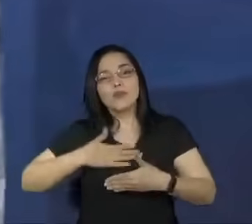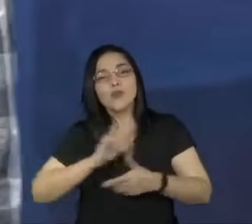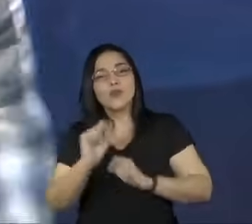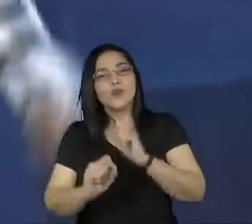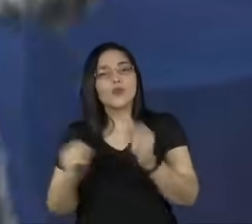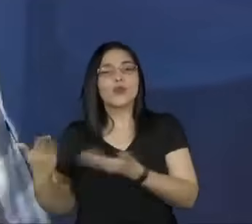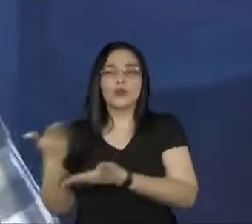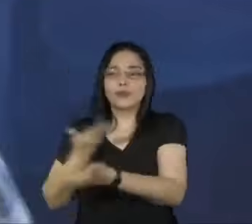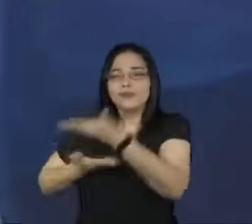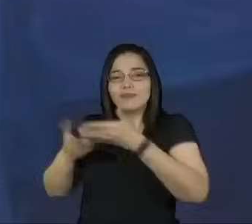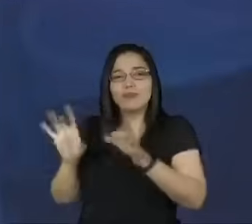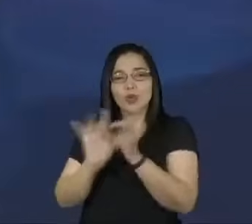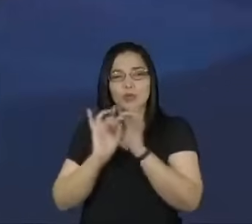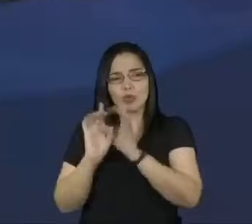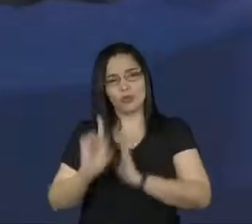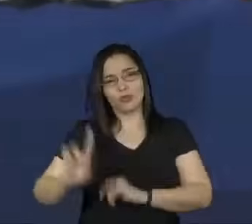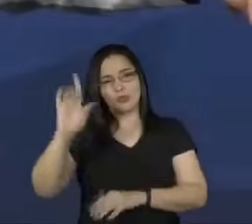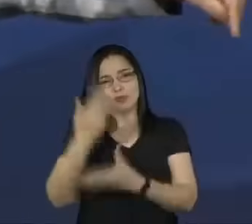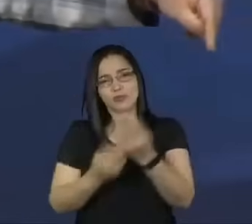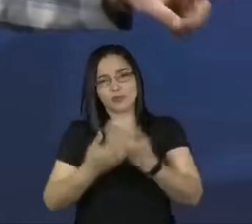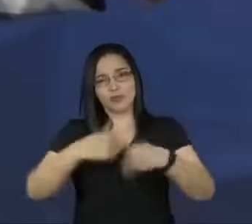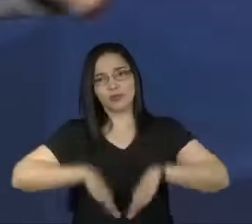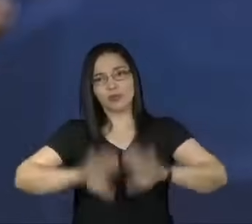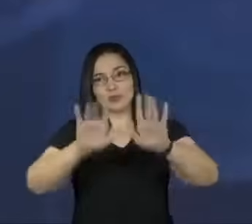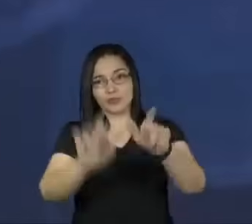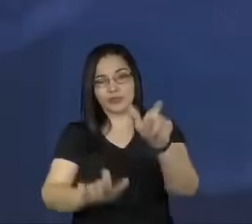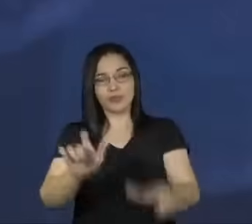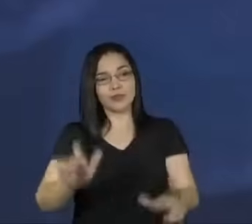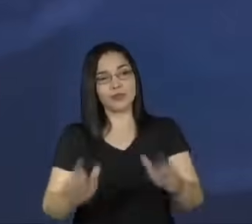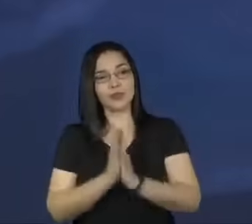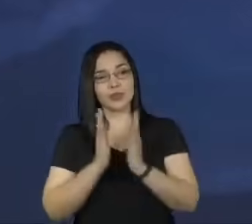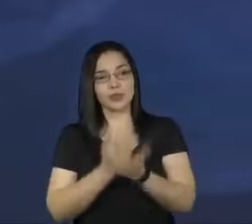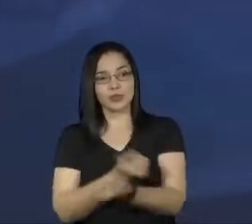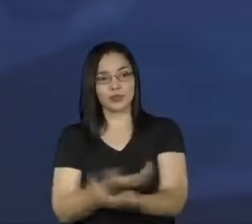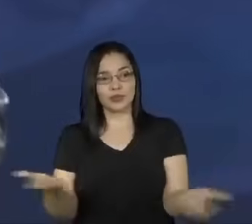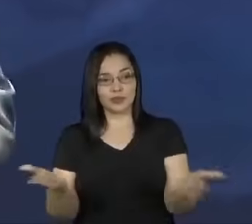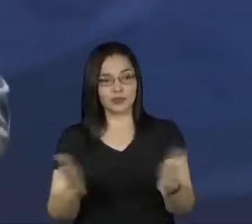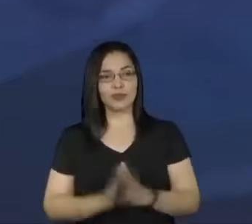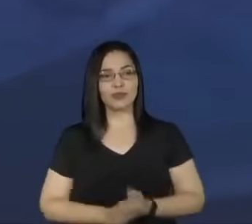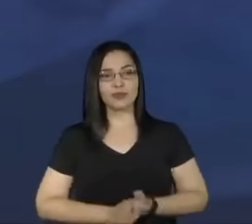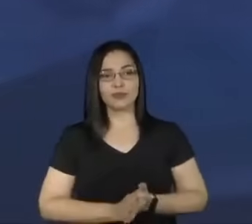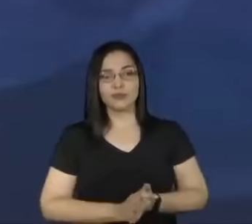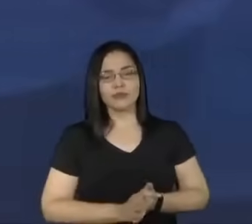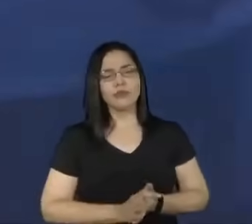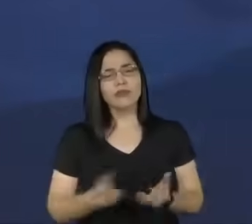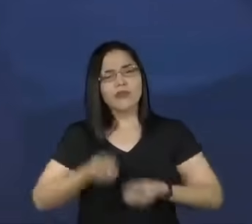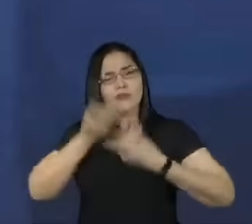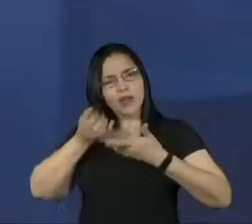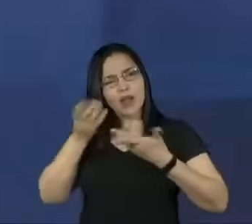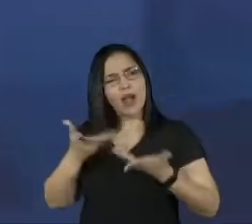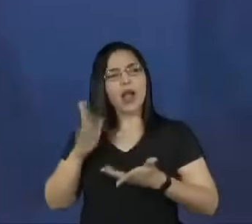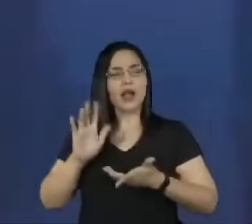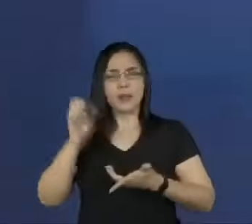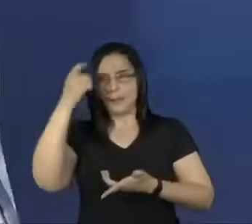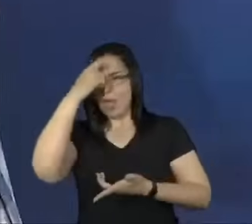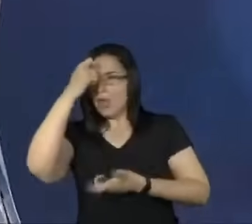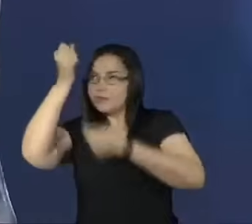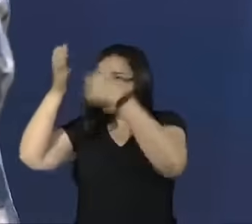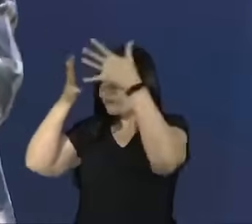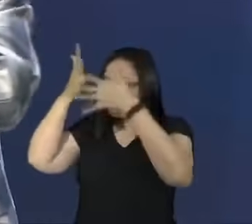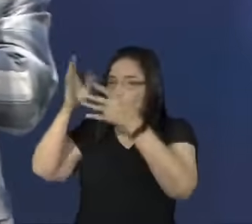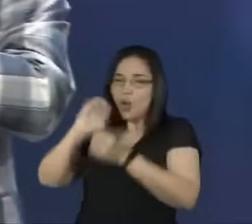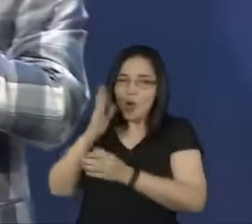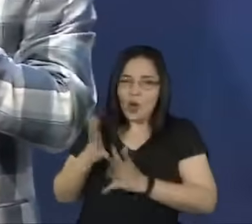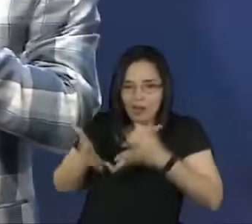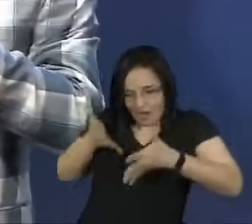Deus estende a mão sobre essas pessoas por favor eu vou orar por vocês fale através da mente eu de palavras fale com